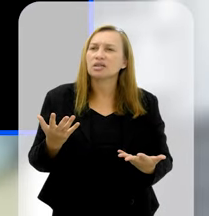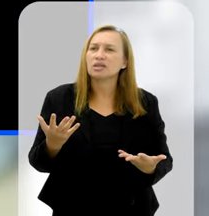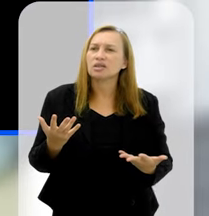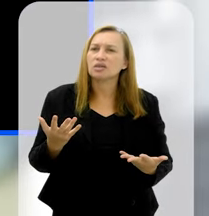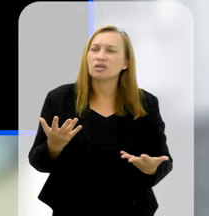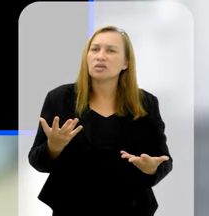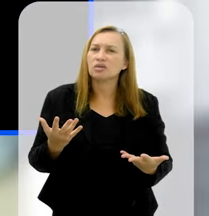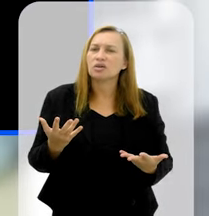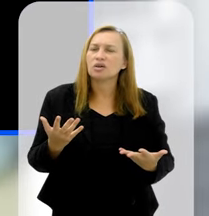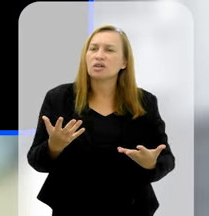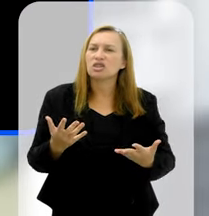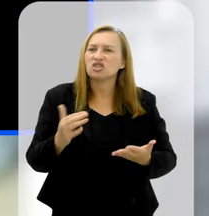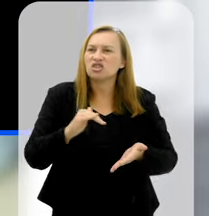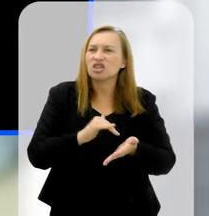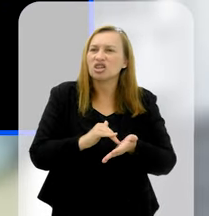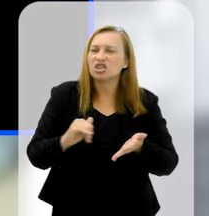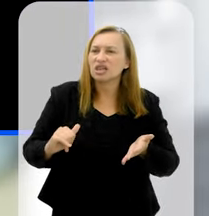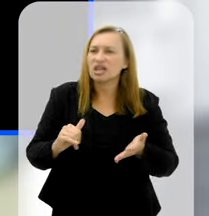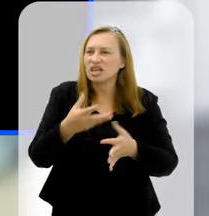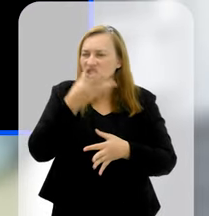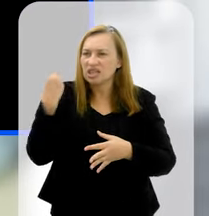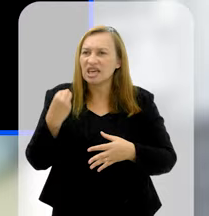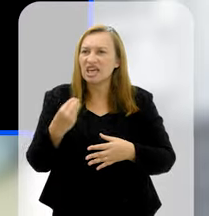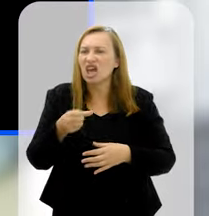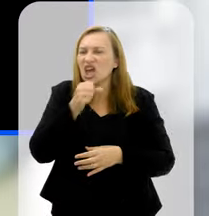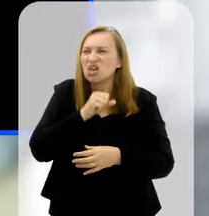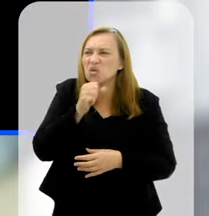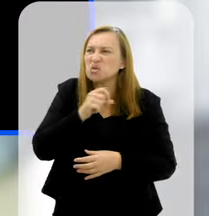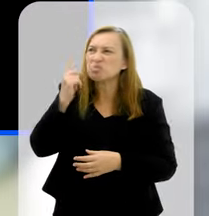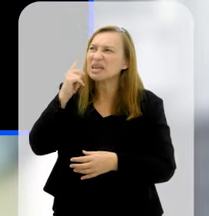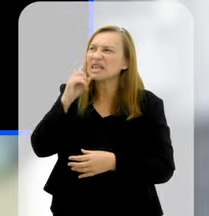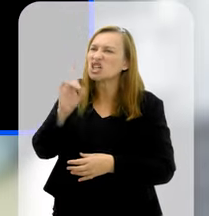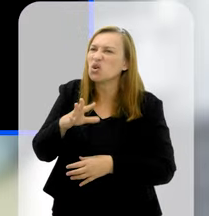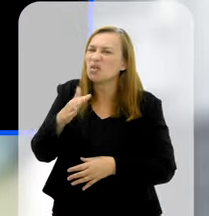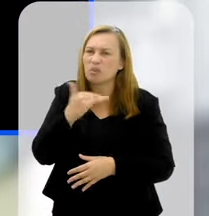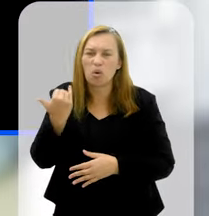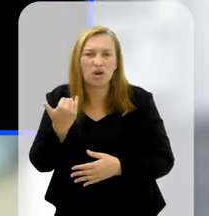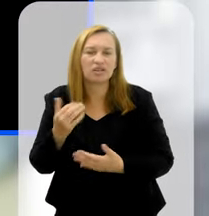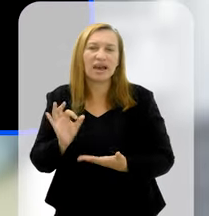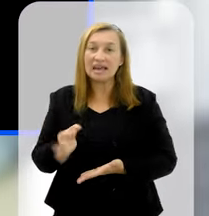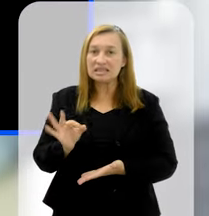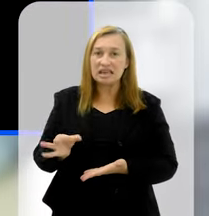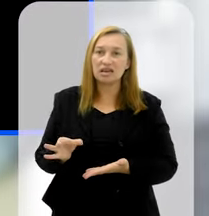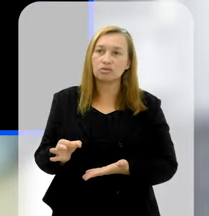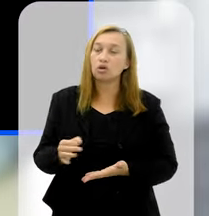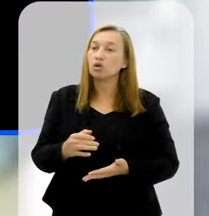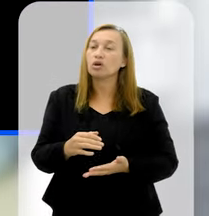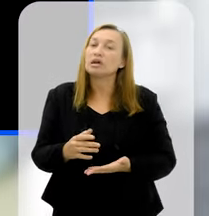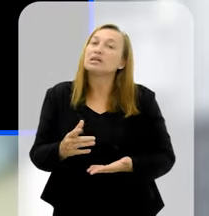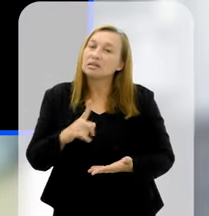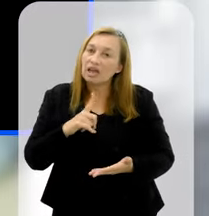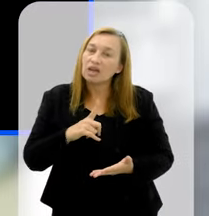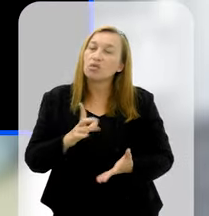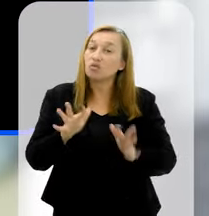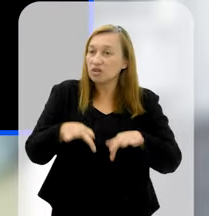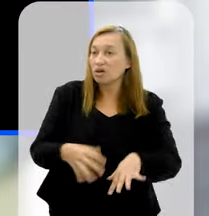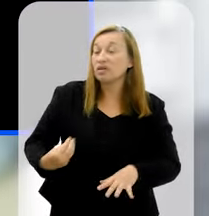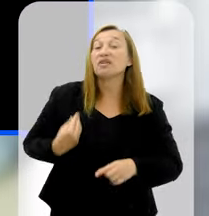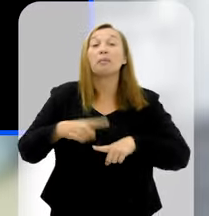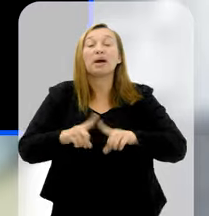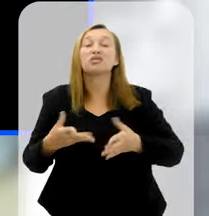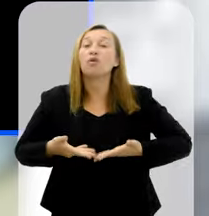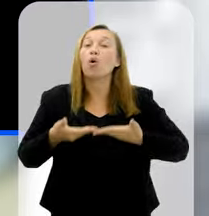virar a chave, né, de que idoso é aquela pessoa que daqui a pouco vai morrer. Isso é óbvio, que tem um final da vida. Mas